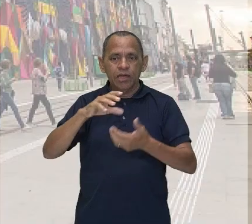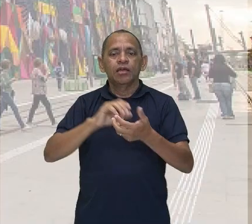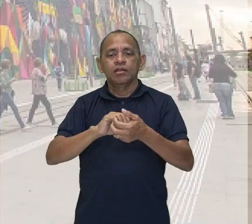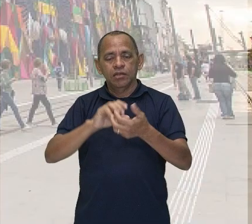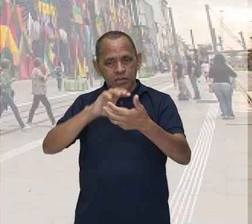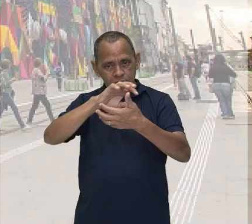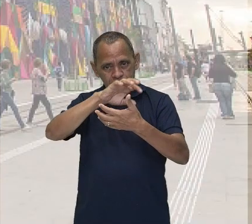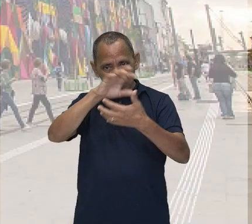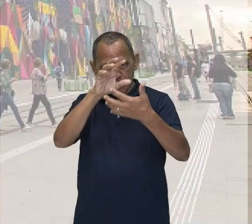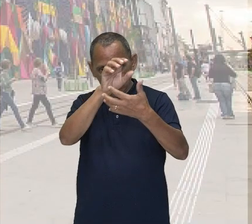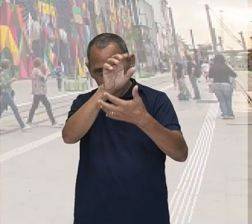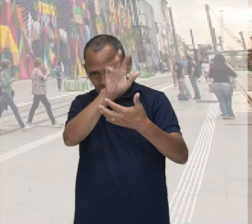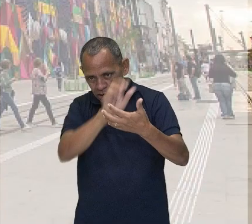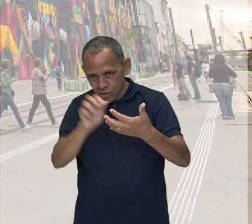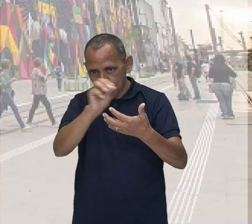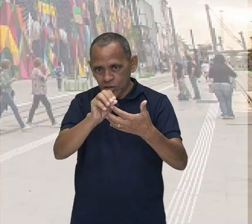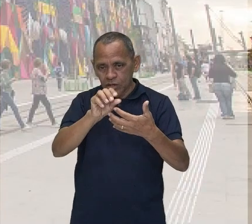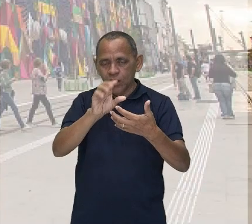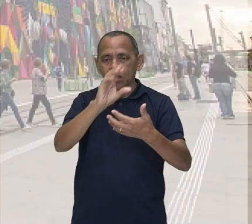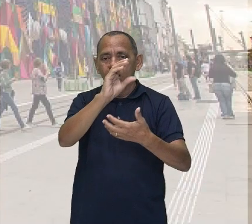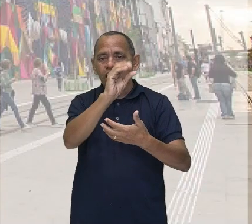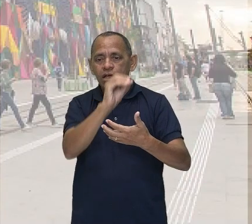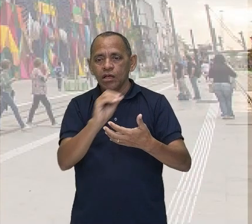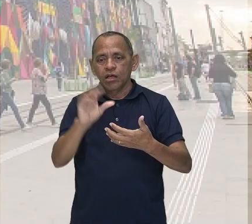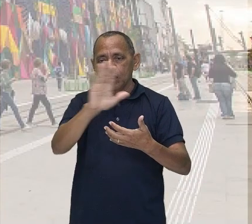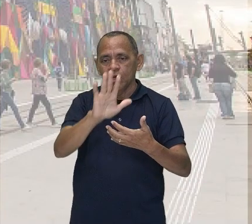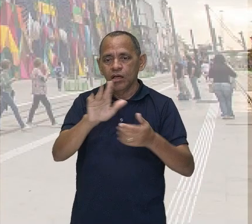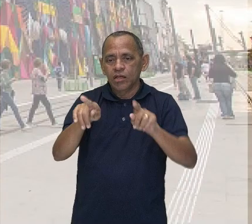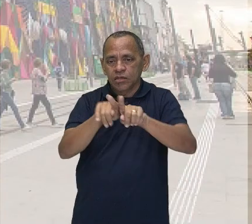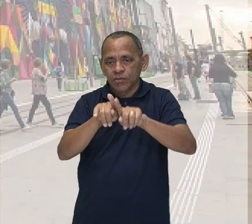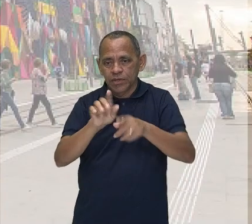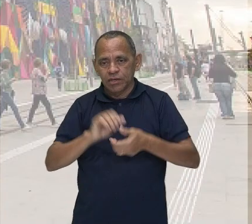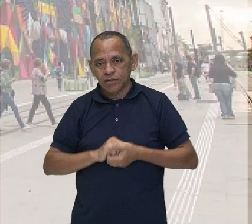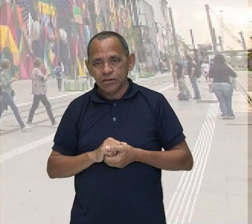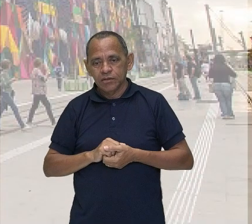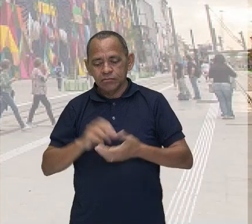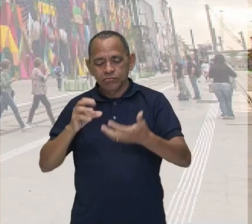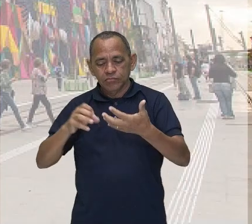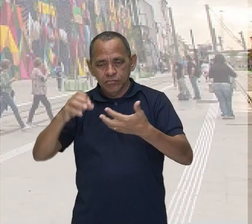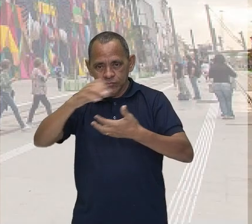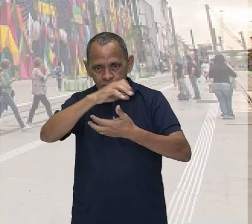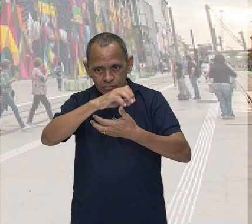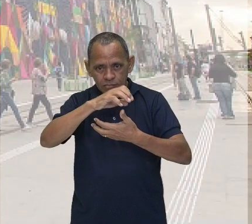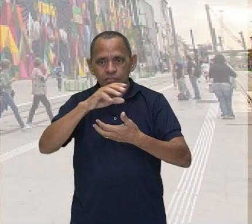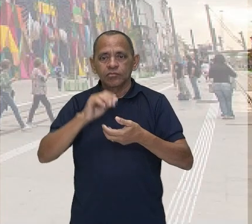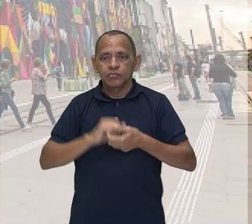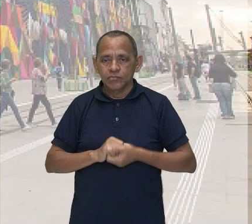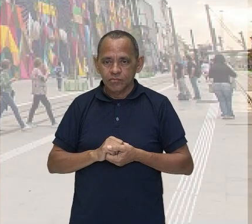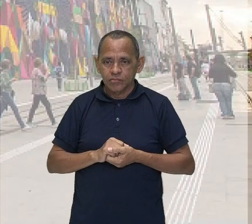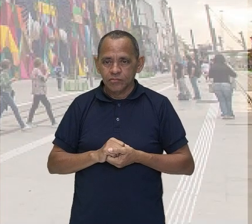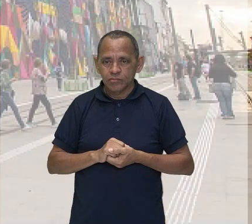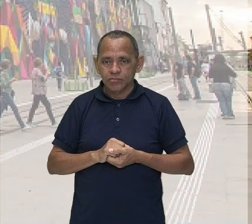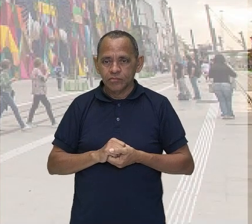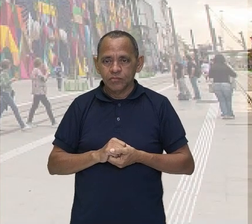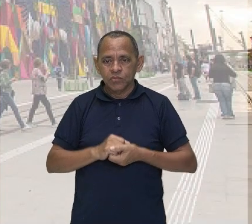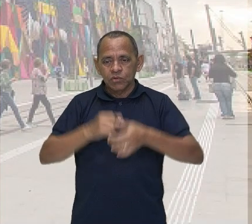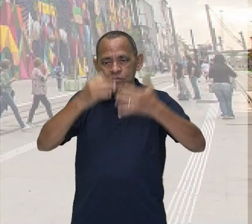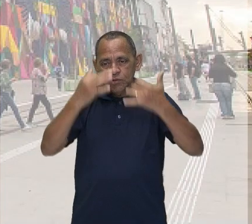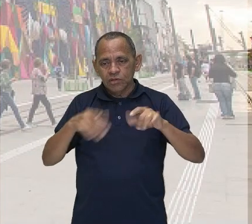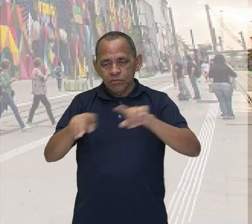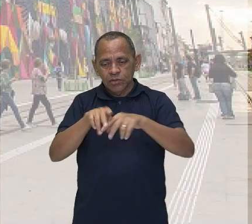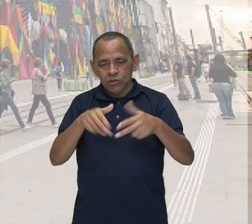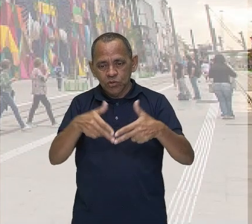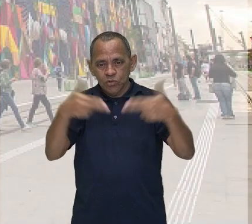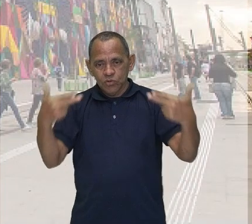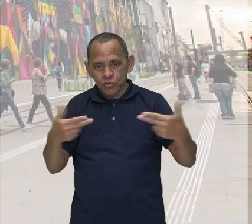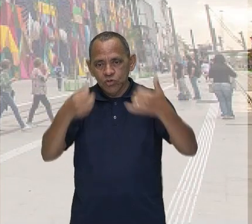rosto de um indígena de cada continente, certo? E aí, pegando esse gancho aqui do mural, falando sobre as etnias, nós